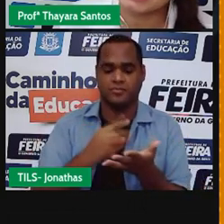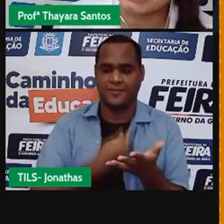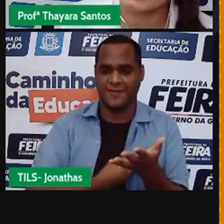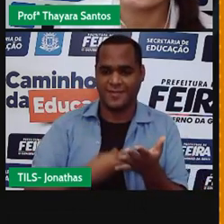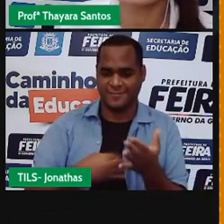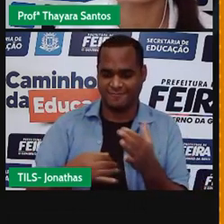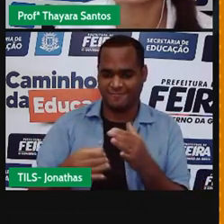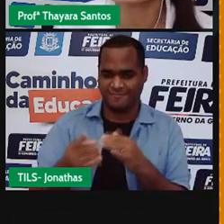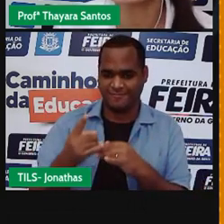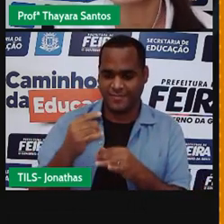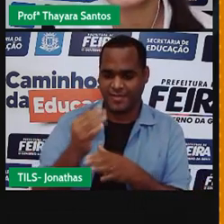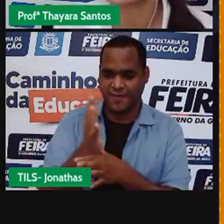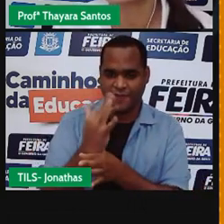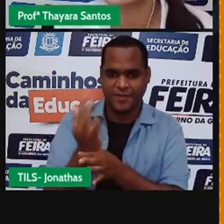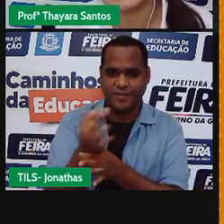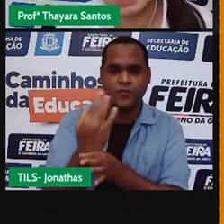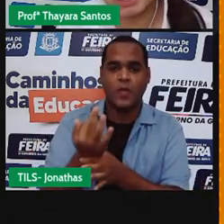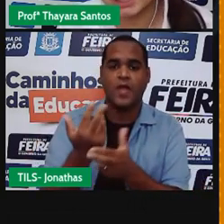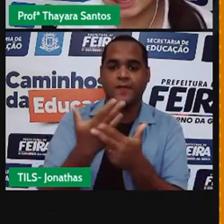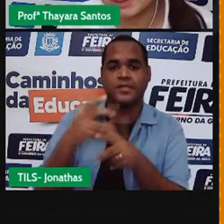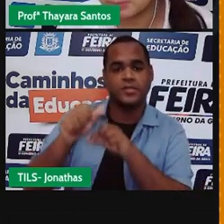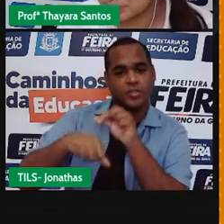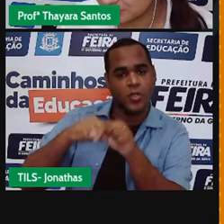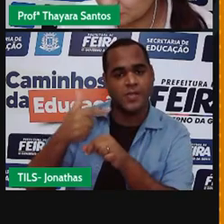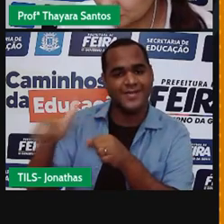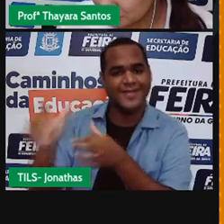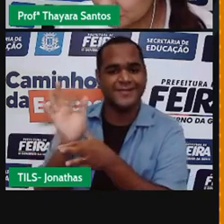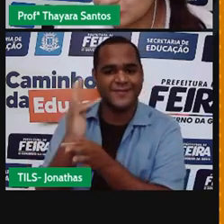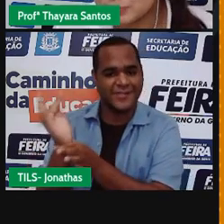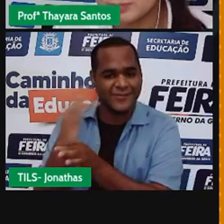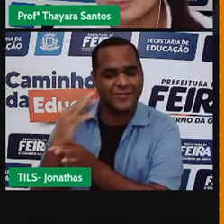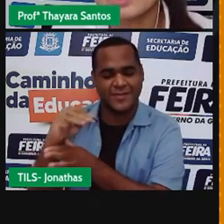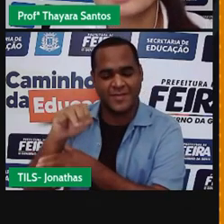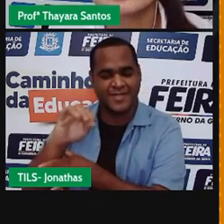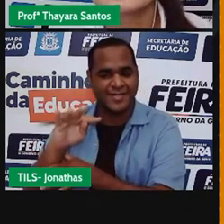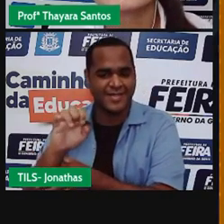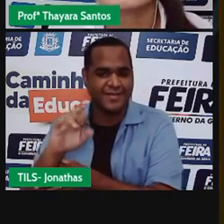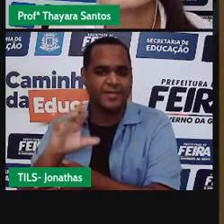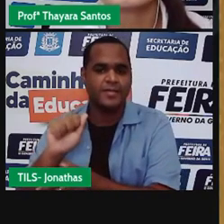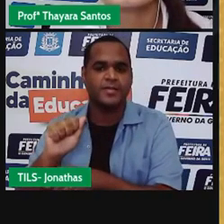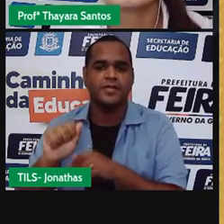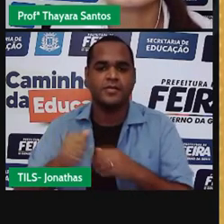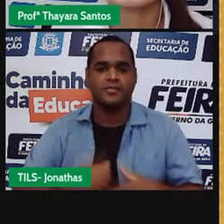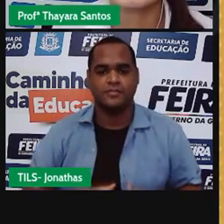da matéria e mudanças de estado físico da matéria.